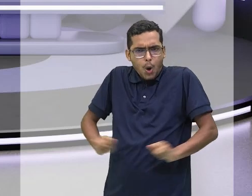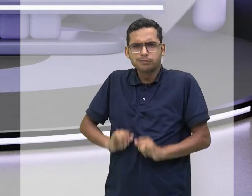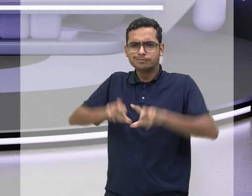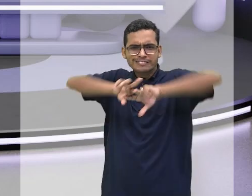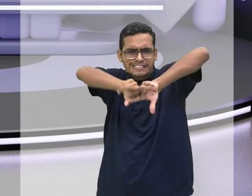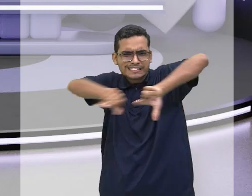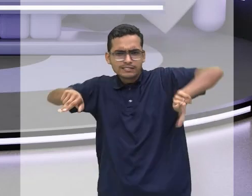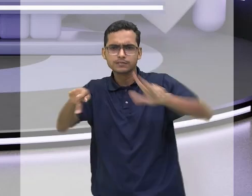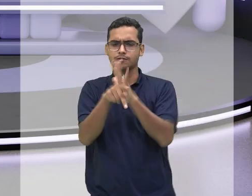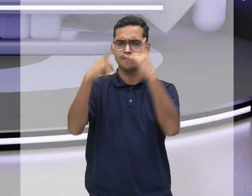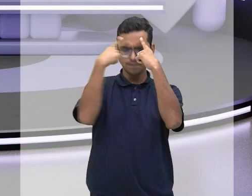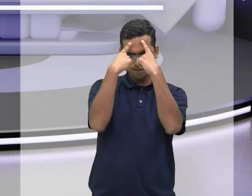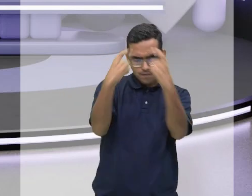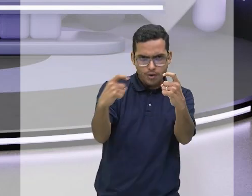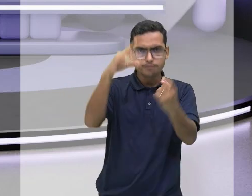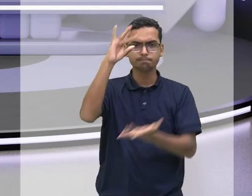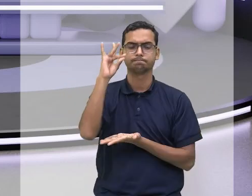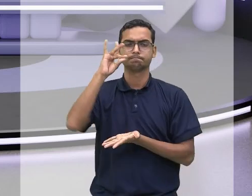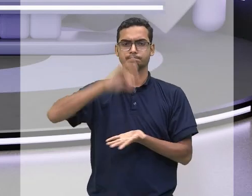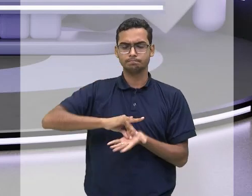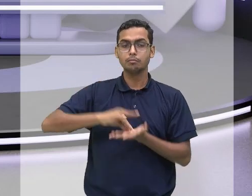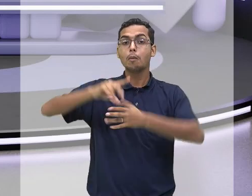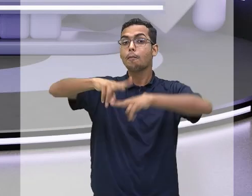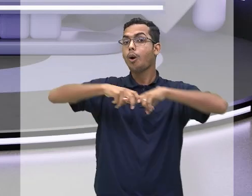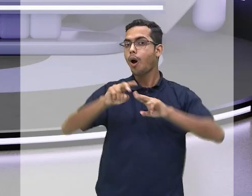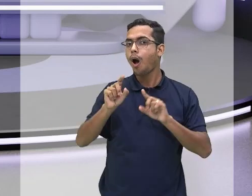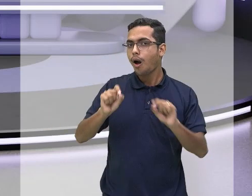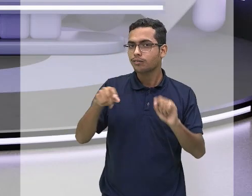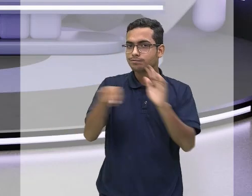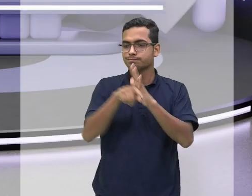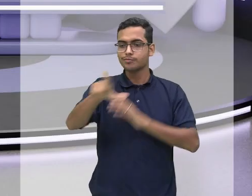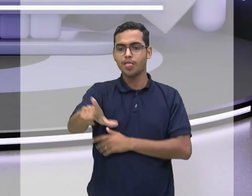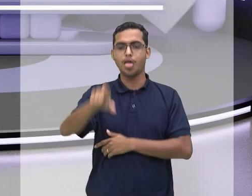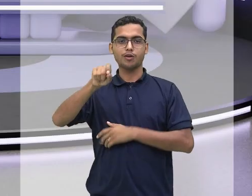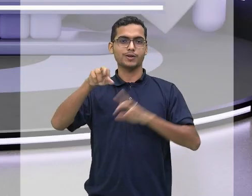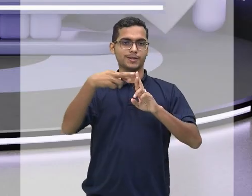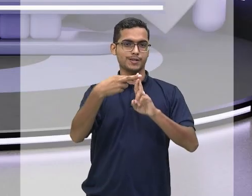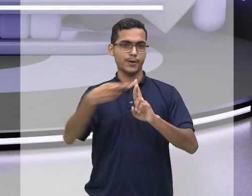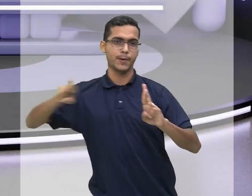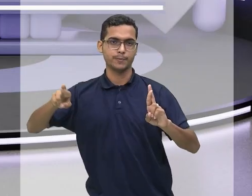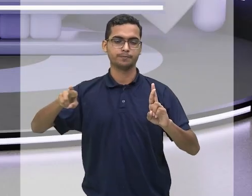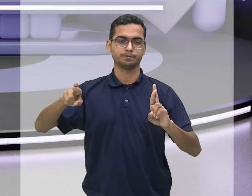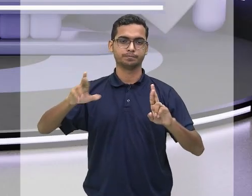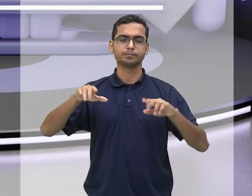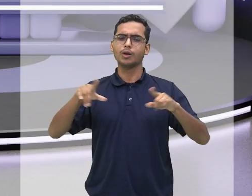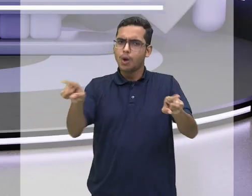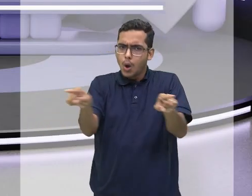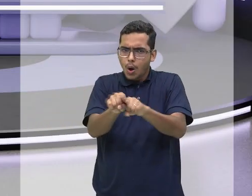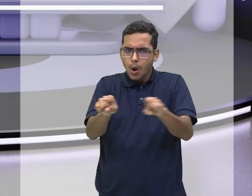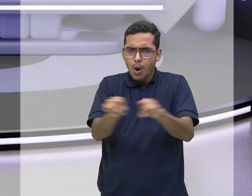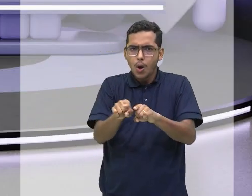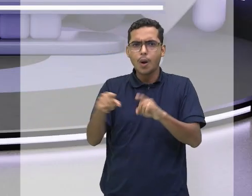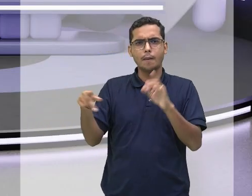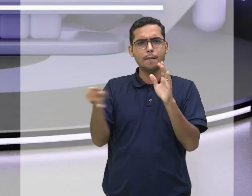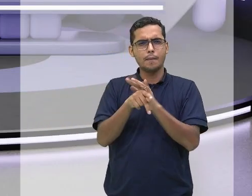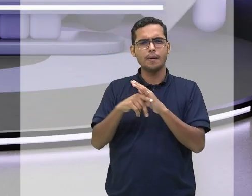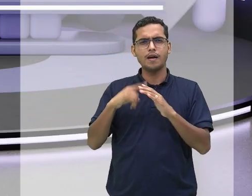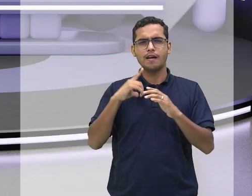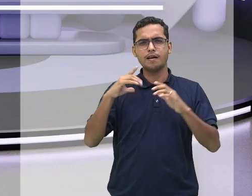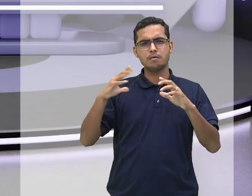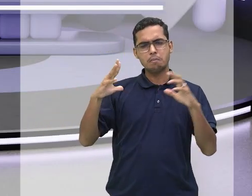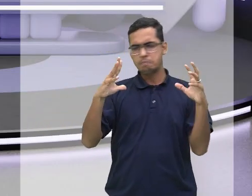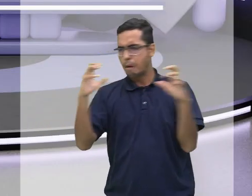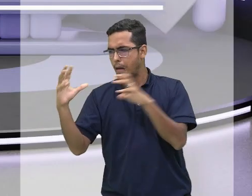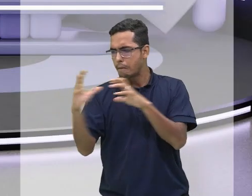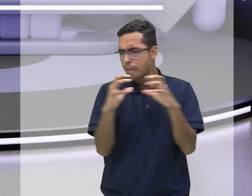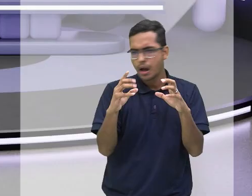violência por conta da sua opção religiosa, né? Agressões físicas e verbais motivadas por discursos de